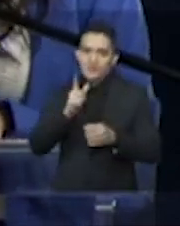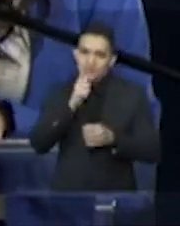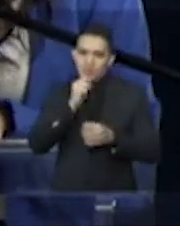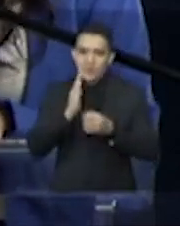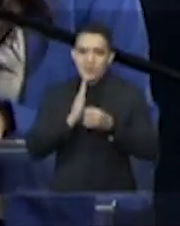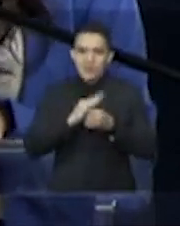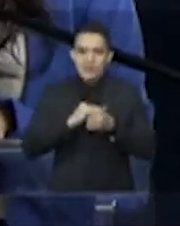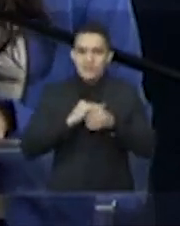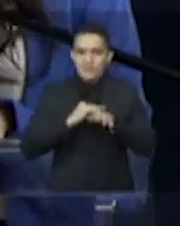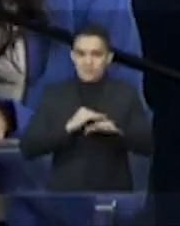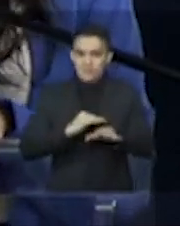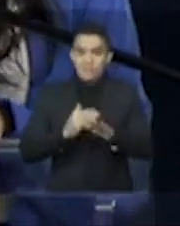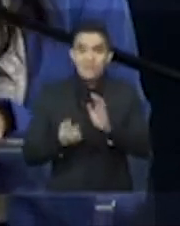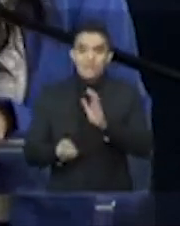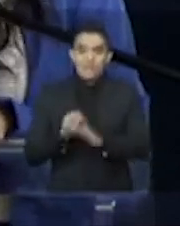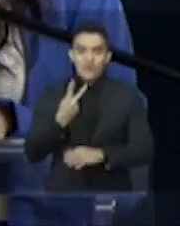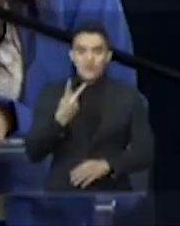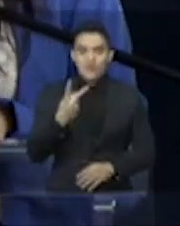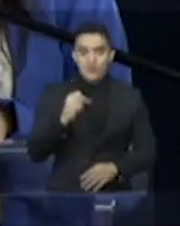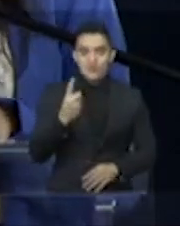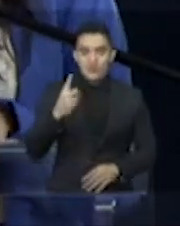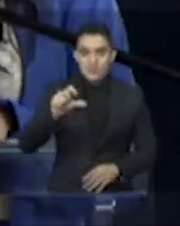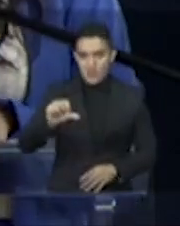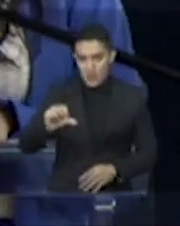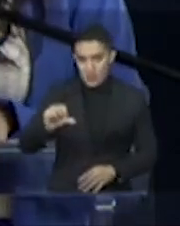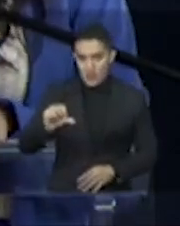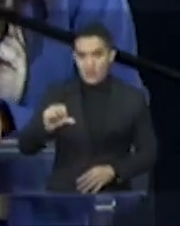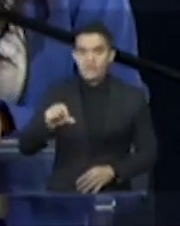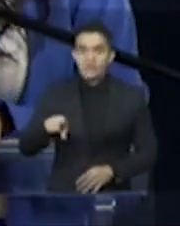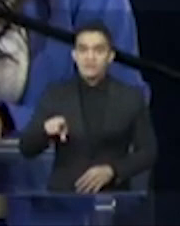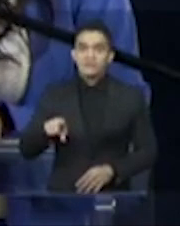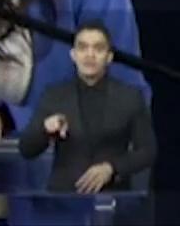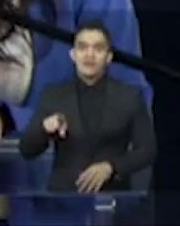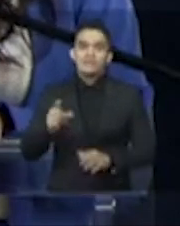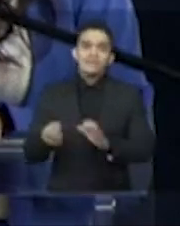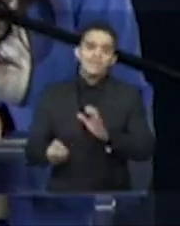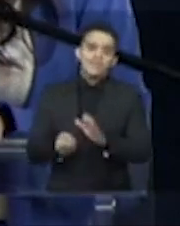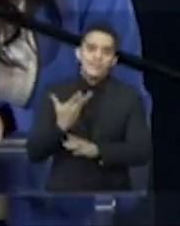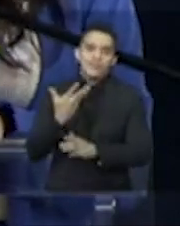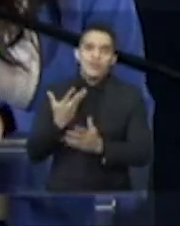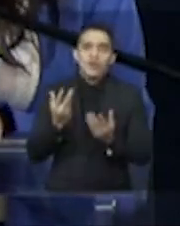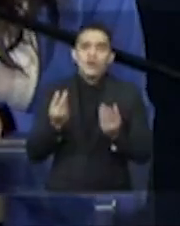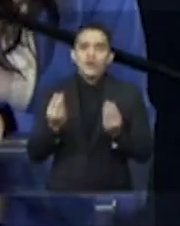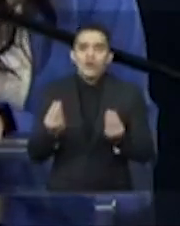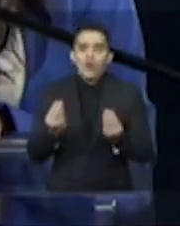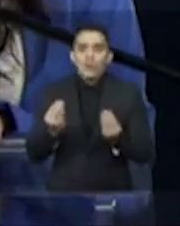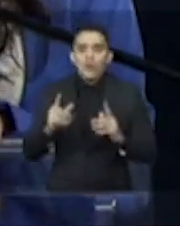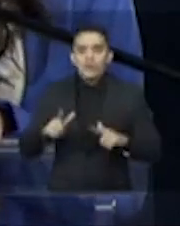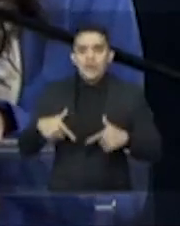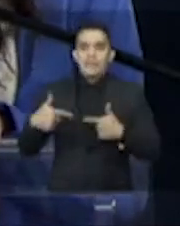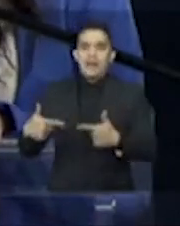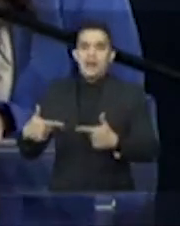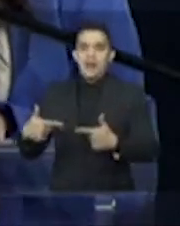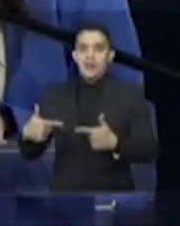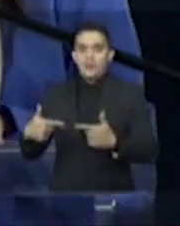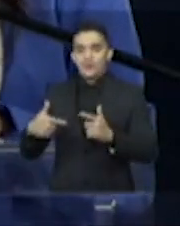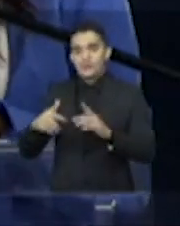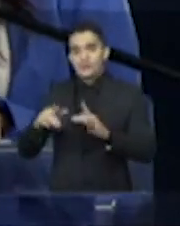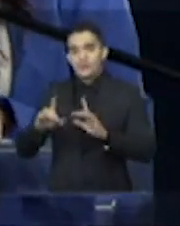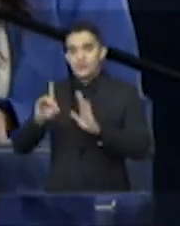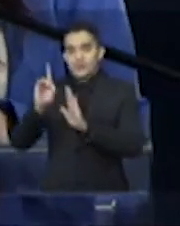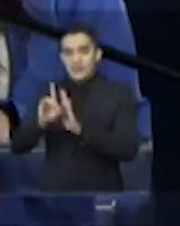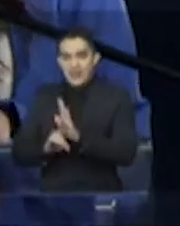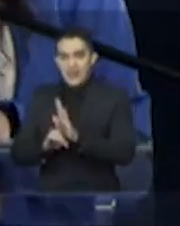fundado em 2019 com base na compreensão da água e do saneamento como serviços, como direitos, e não